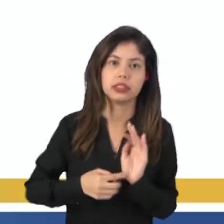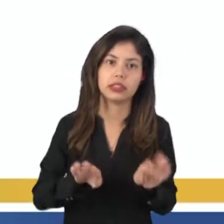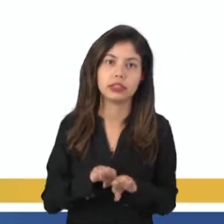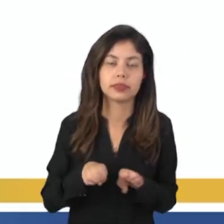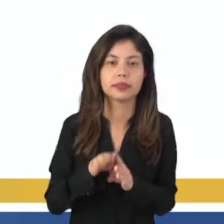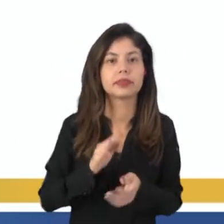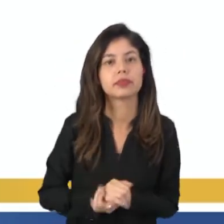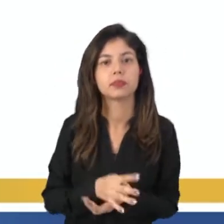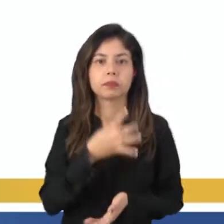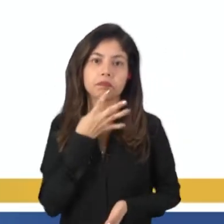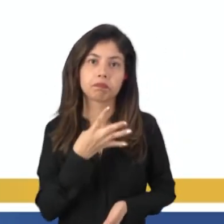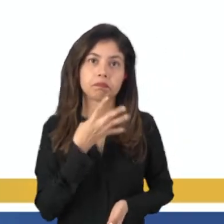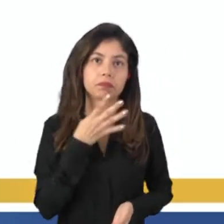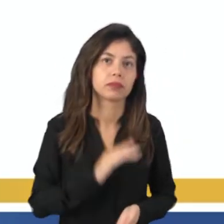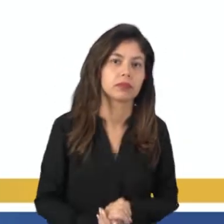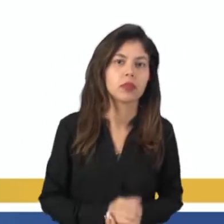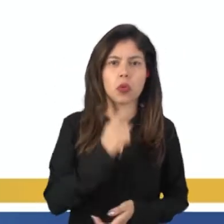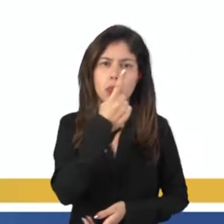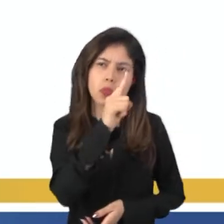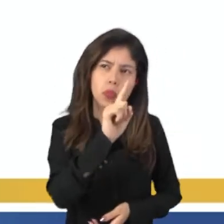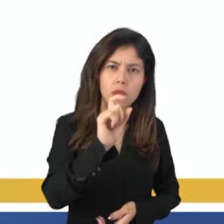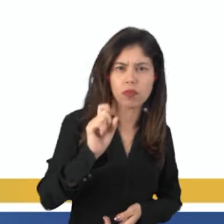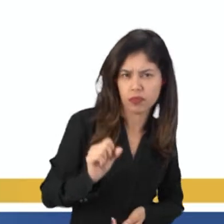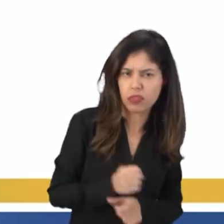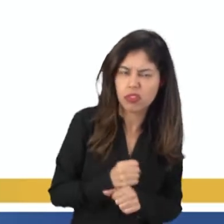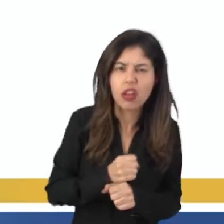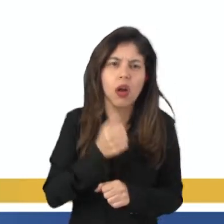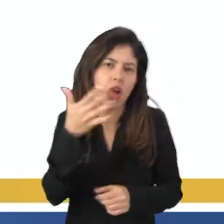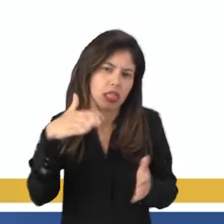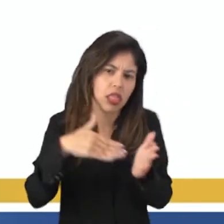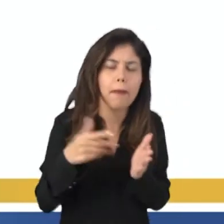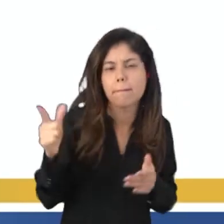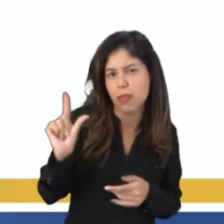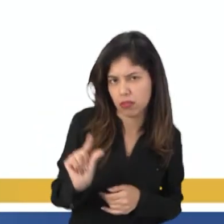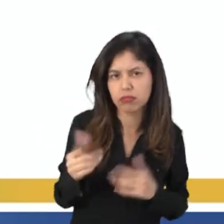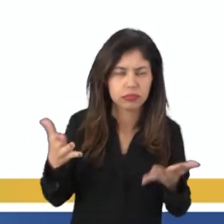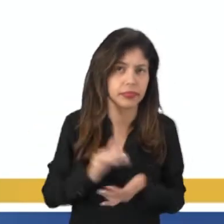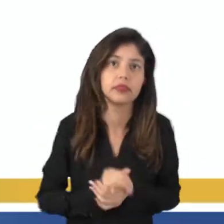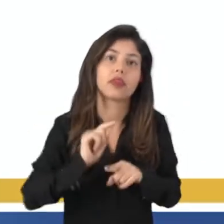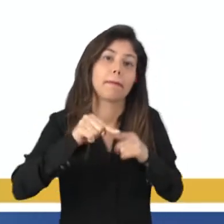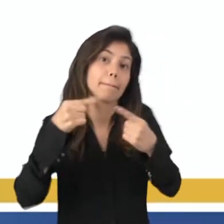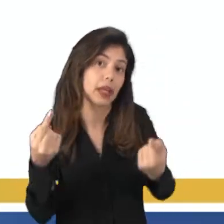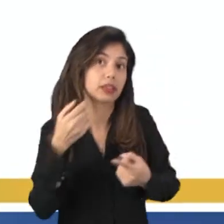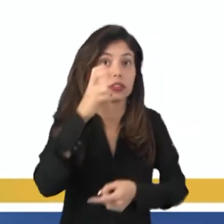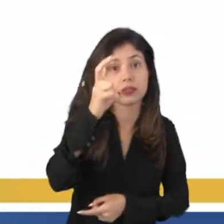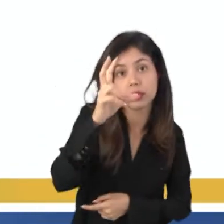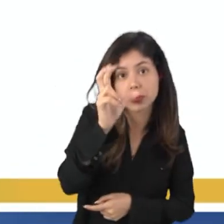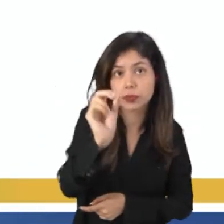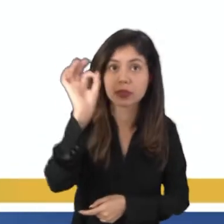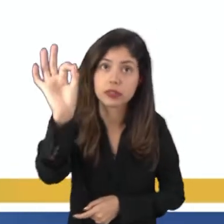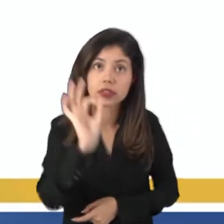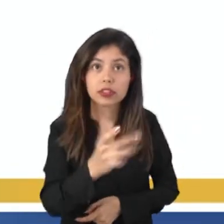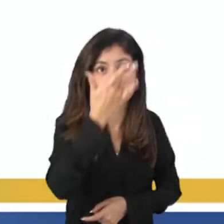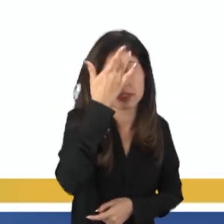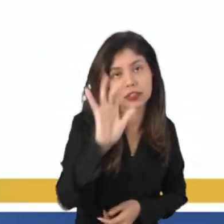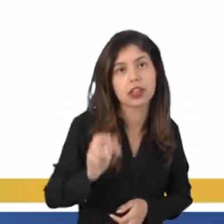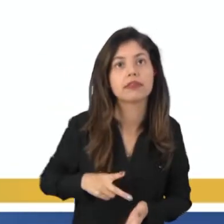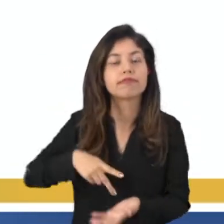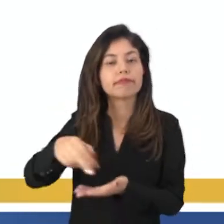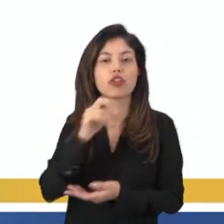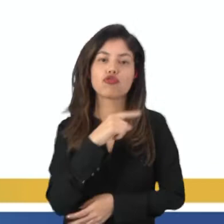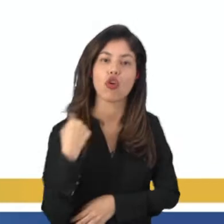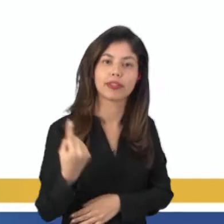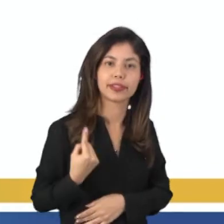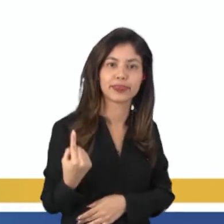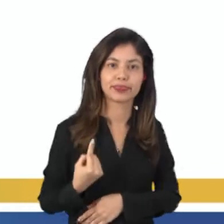como se conhece aí, por aí de 1 ano e meio, 2 anos de idade ou até menos. Mas 50% não sabem o caminho de